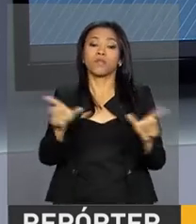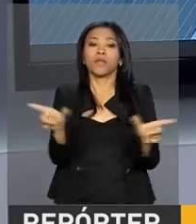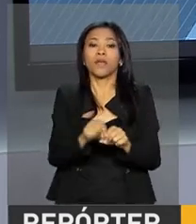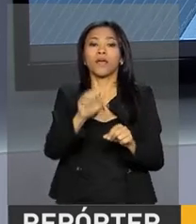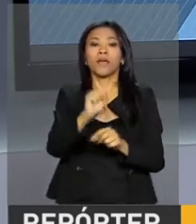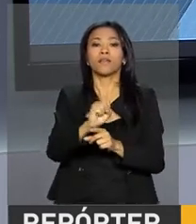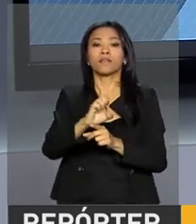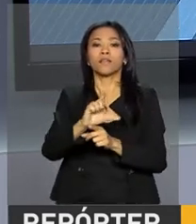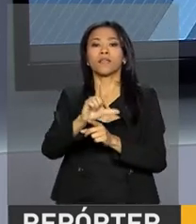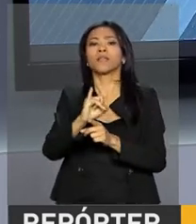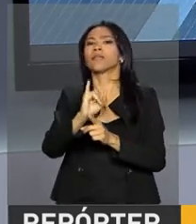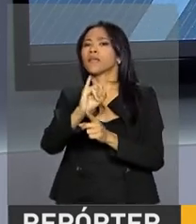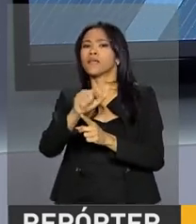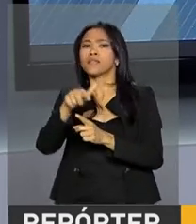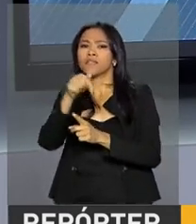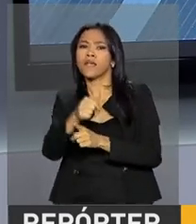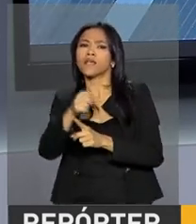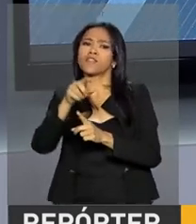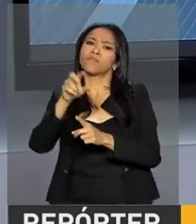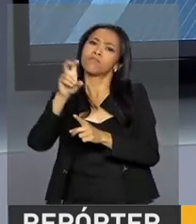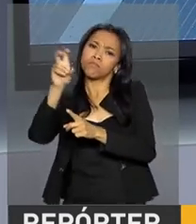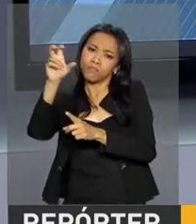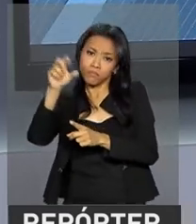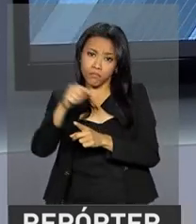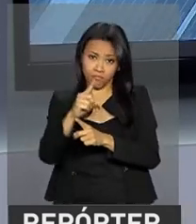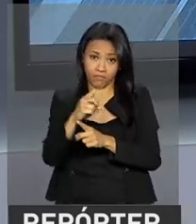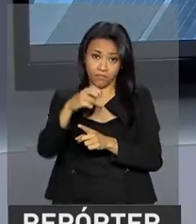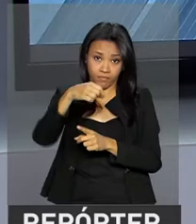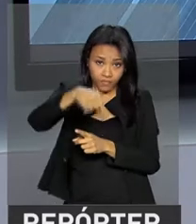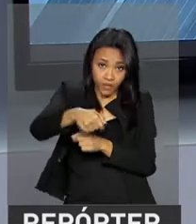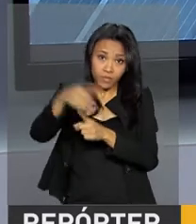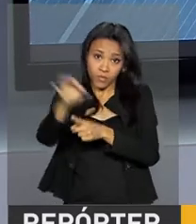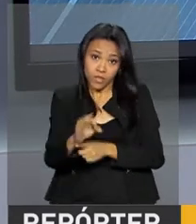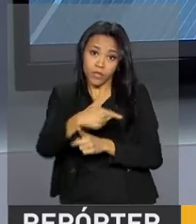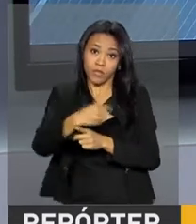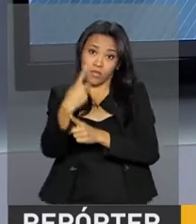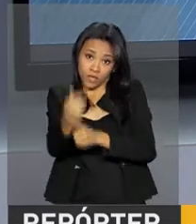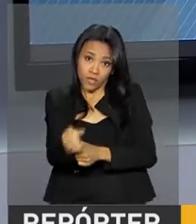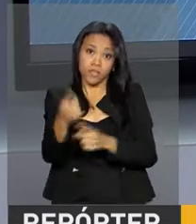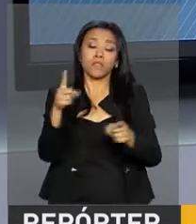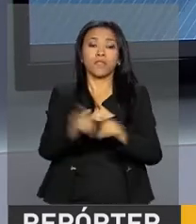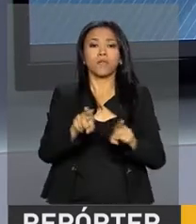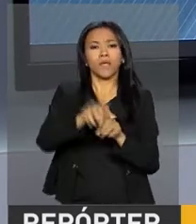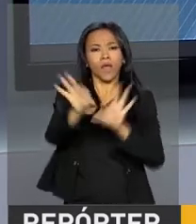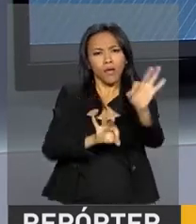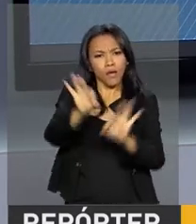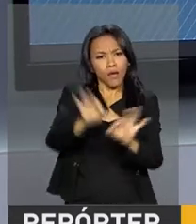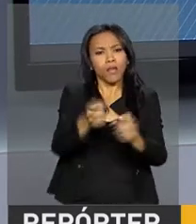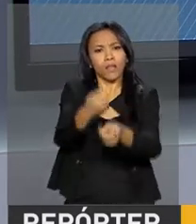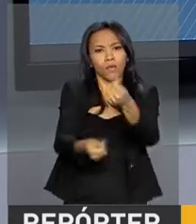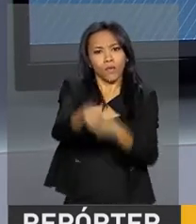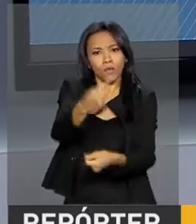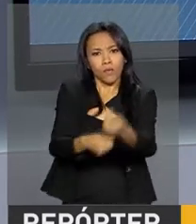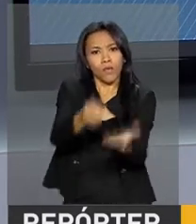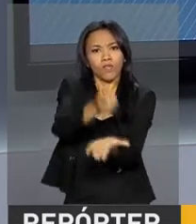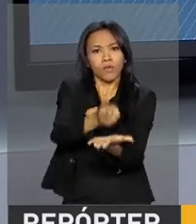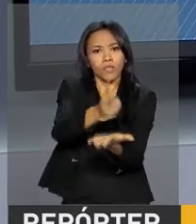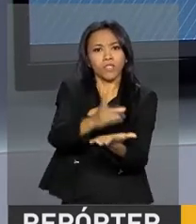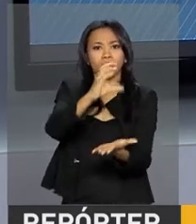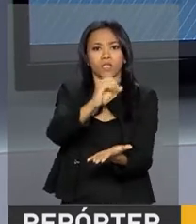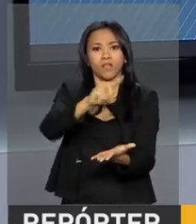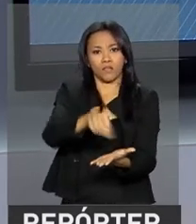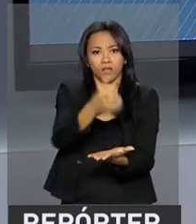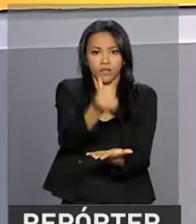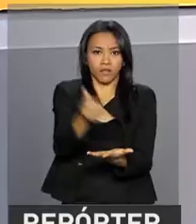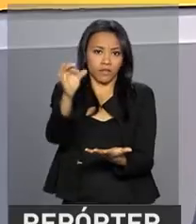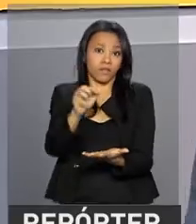em 7% ao final de 2017. A projeção do crescimento da economia também foi mantida em 0,6% neste